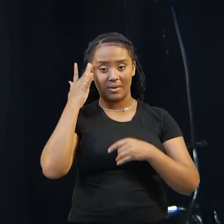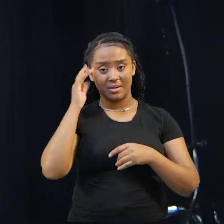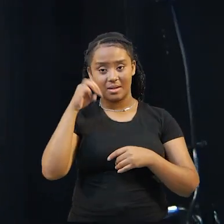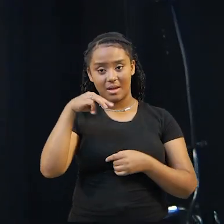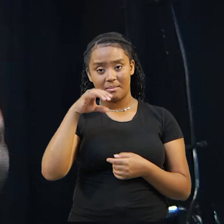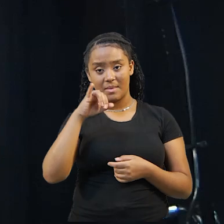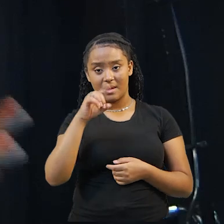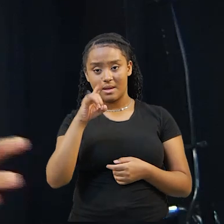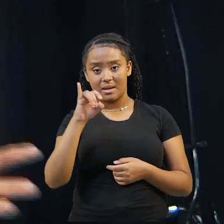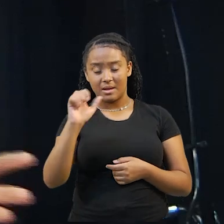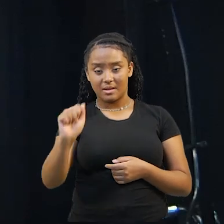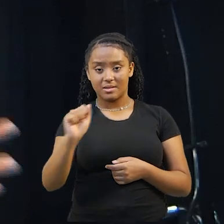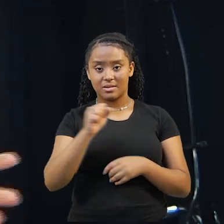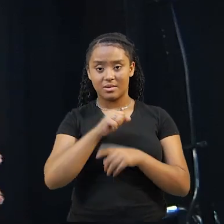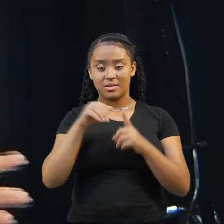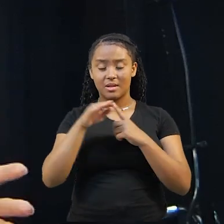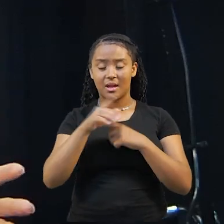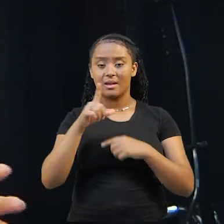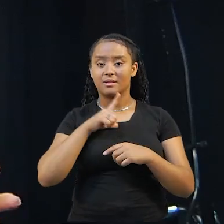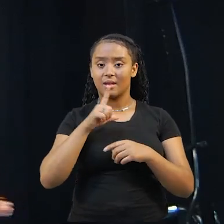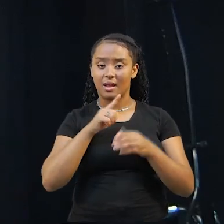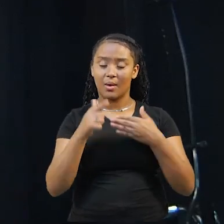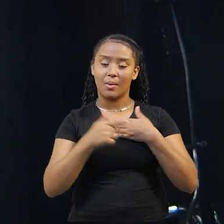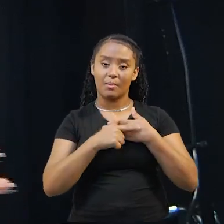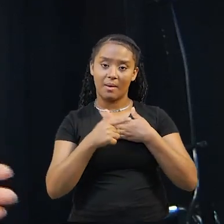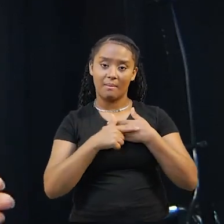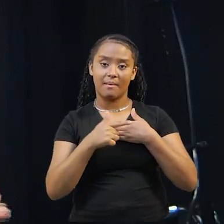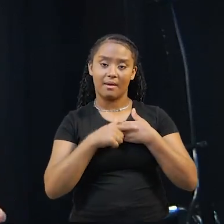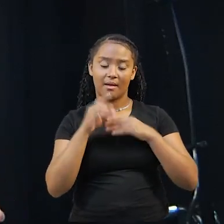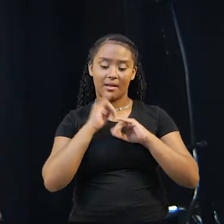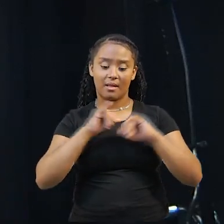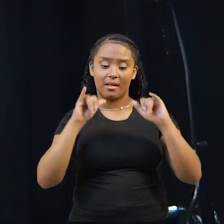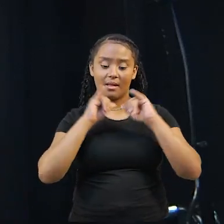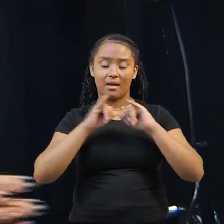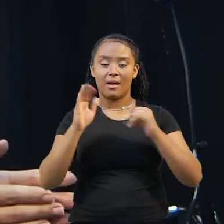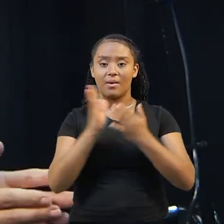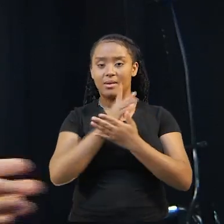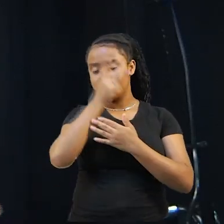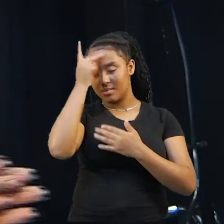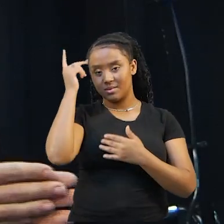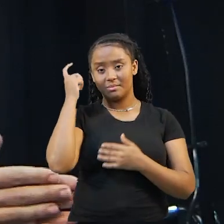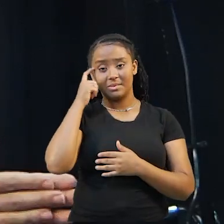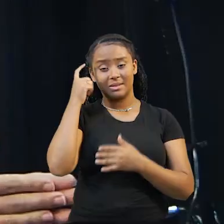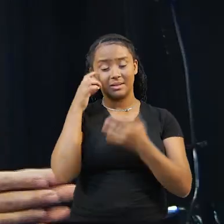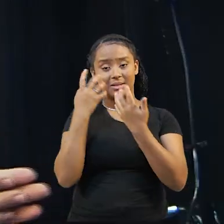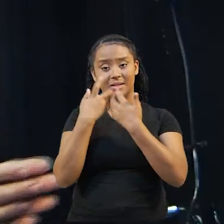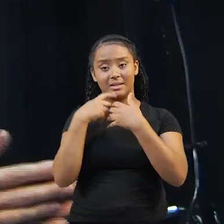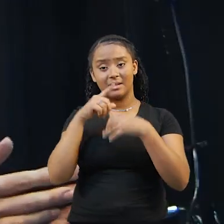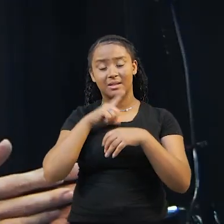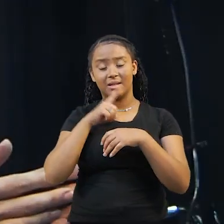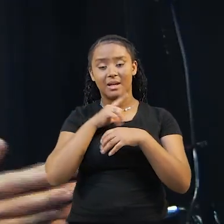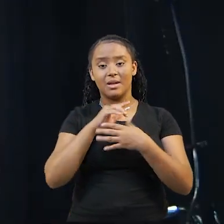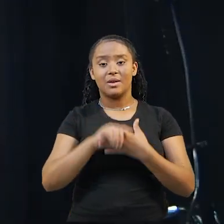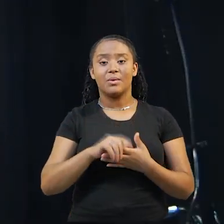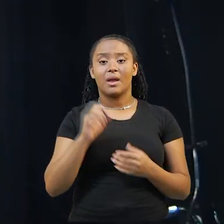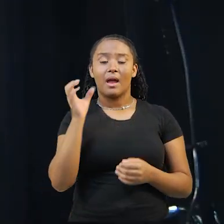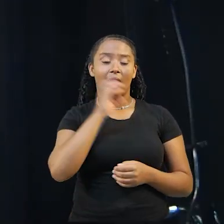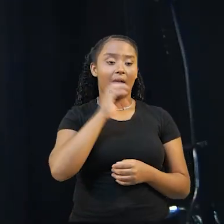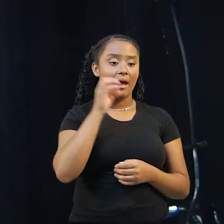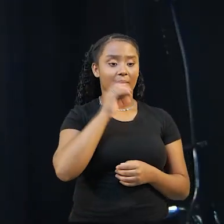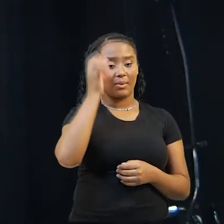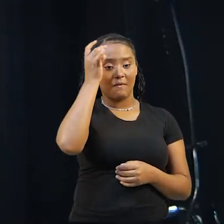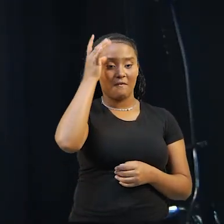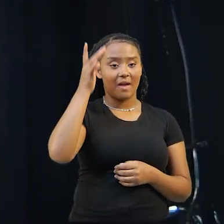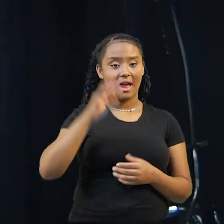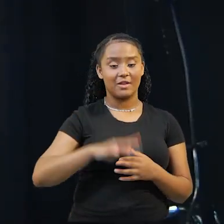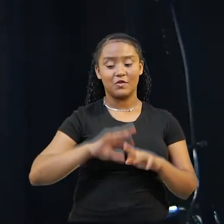mídias sociais têm um papel nisso, uma atuação nisso, né? De muita gente achando que tem um caminho mais rápido e mais fácil para ter ascensão social, que não seja